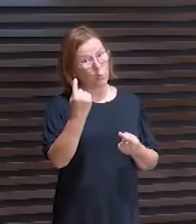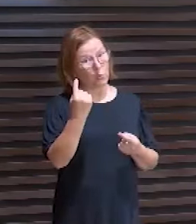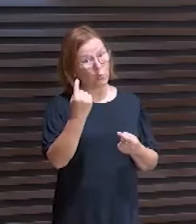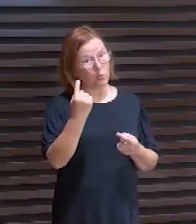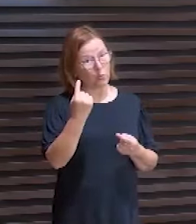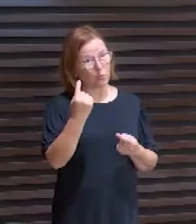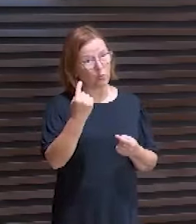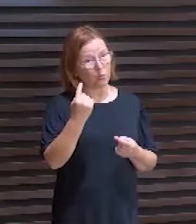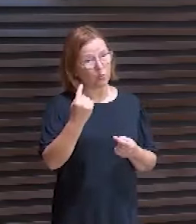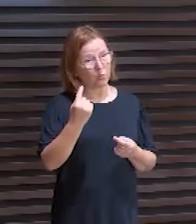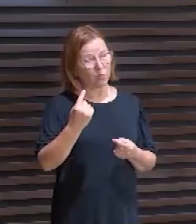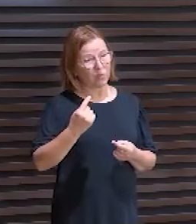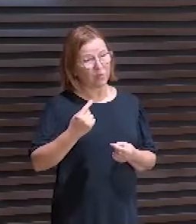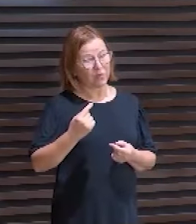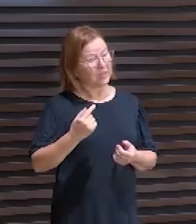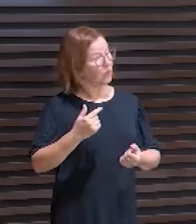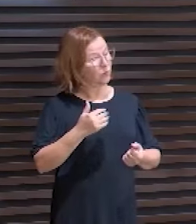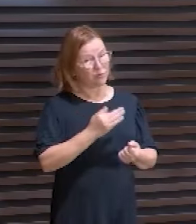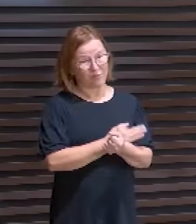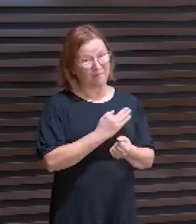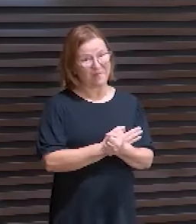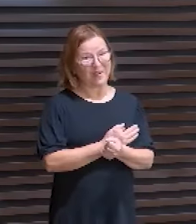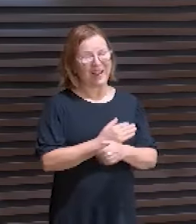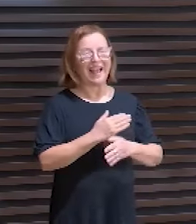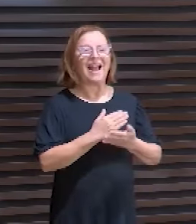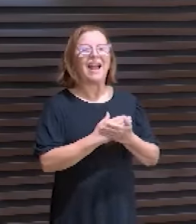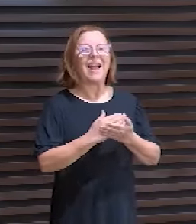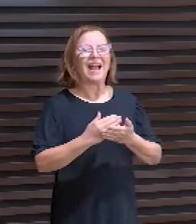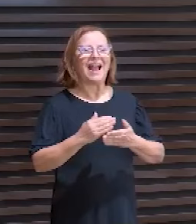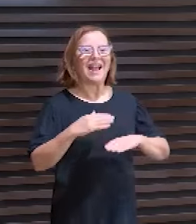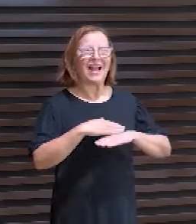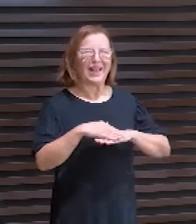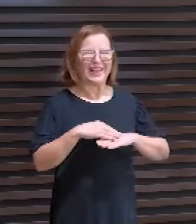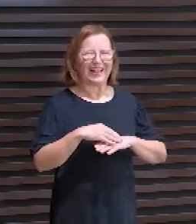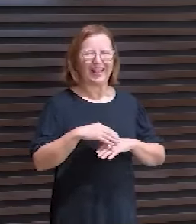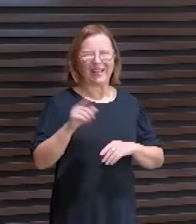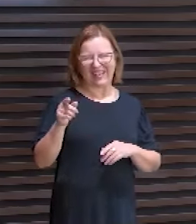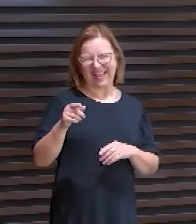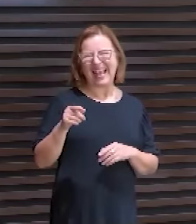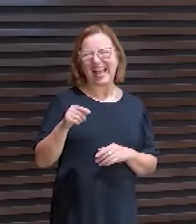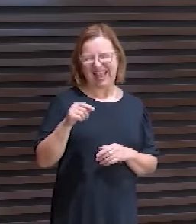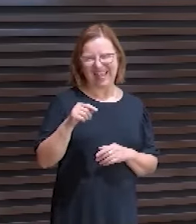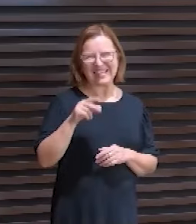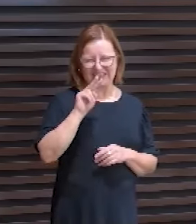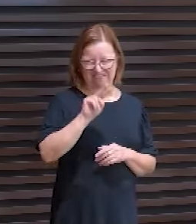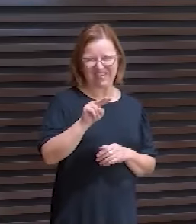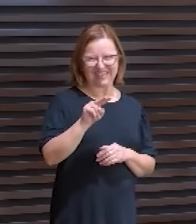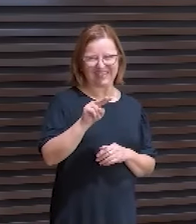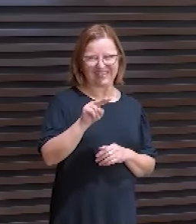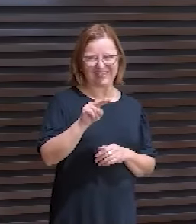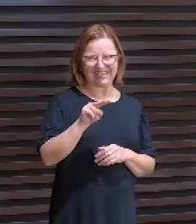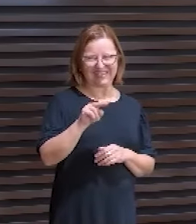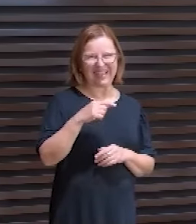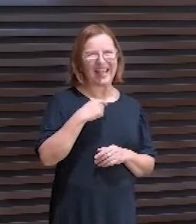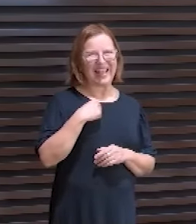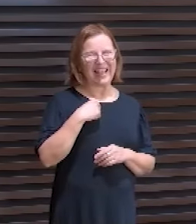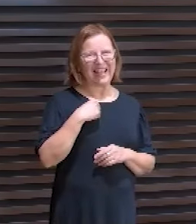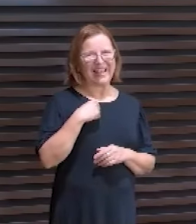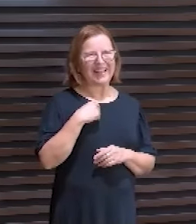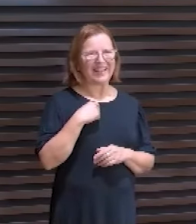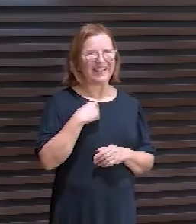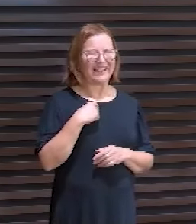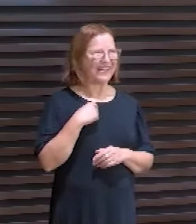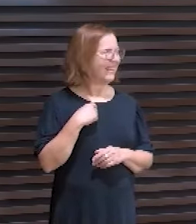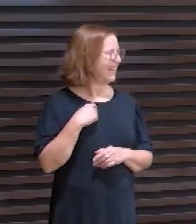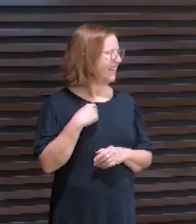mais e começa a conversar aí o outro fala tá vendo eu tinha razão eu tinha razão aí veio conversar comigo